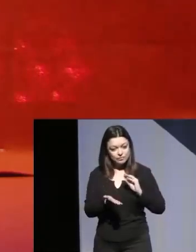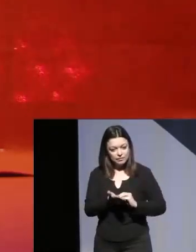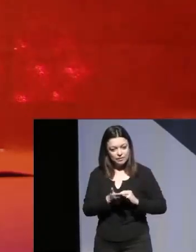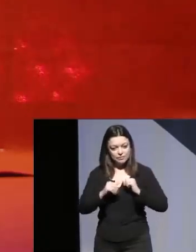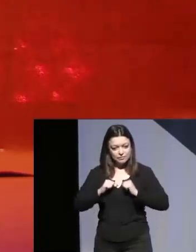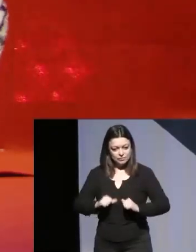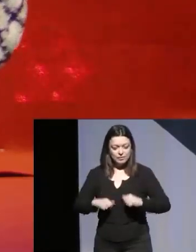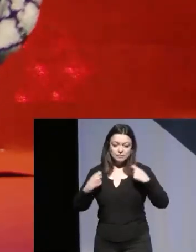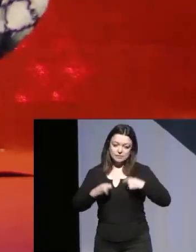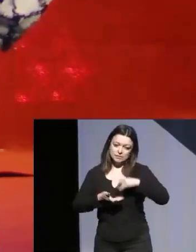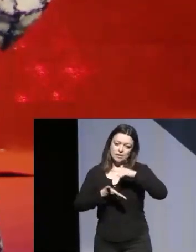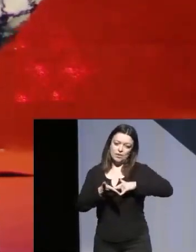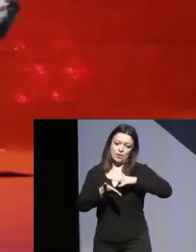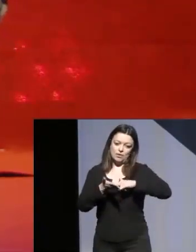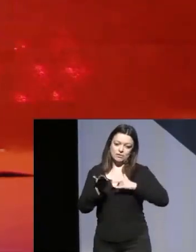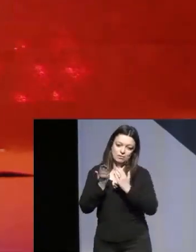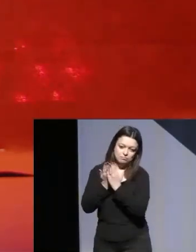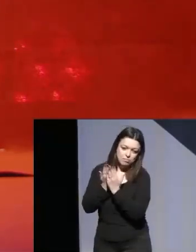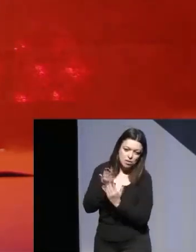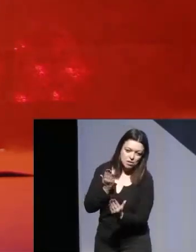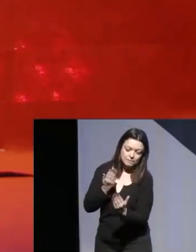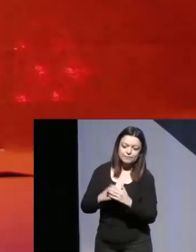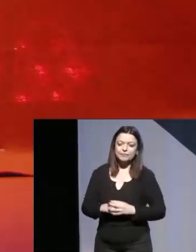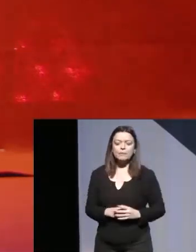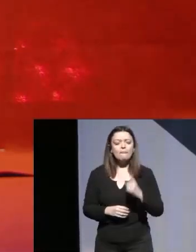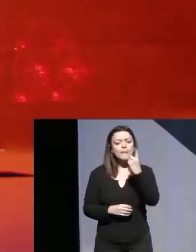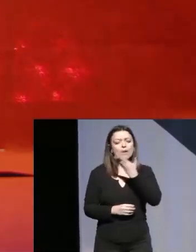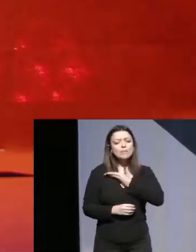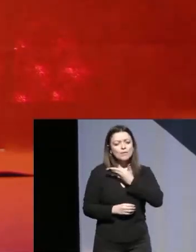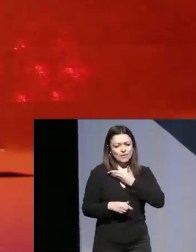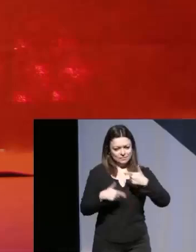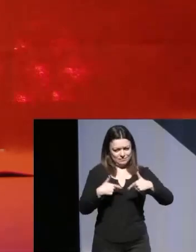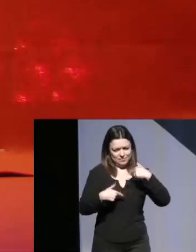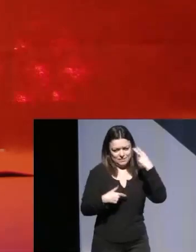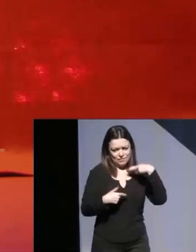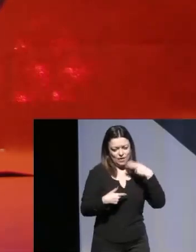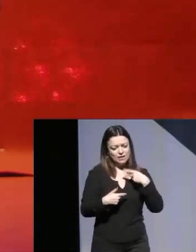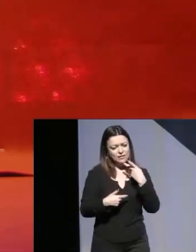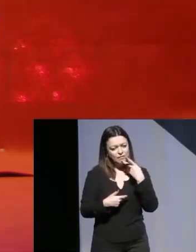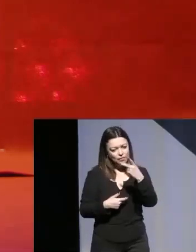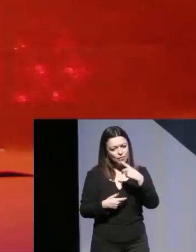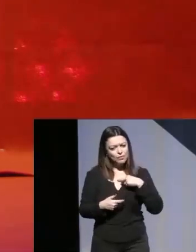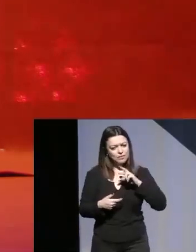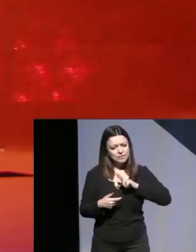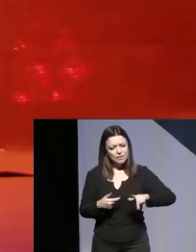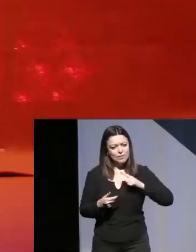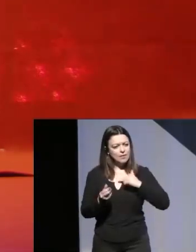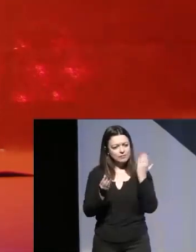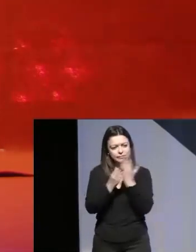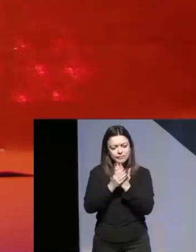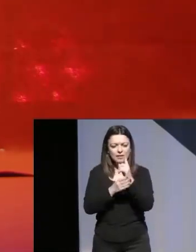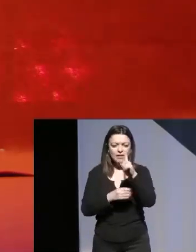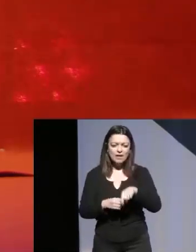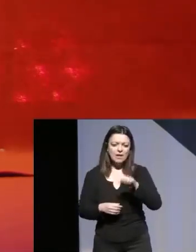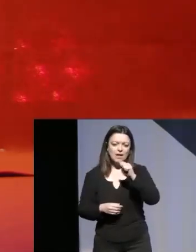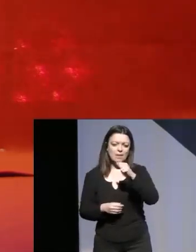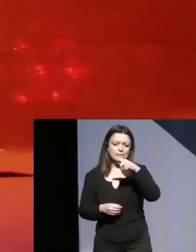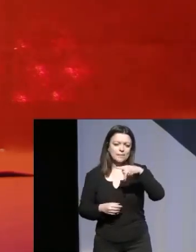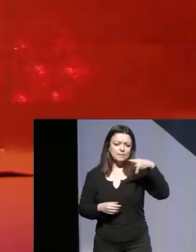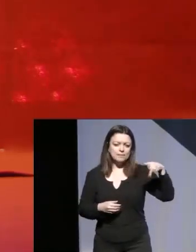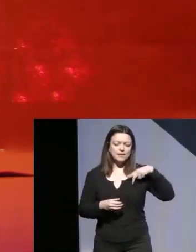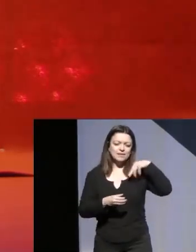notas fiscais. Aí uma colega minha falou: mas, Betina, não é pastinha, vai ser um aplicativo